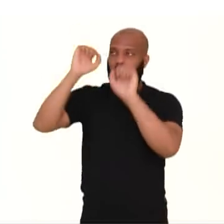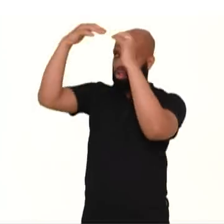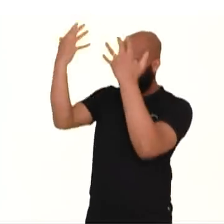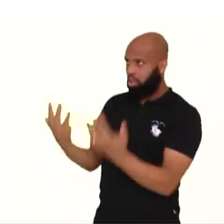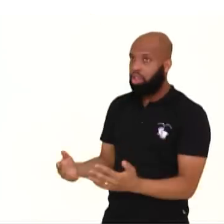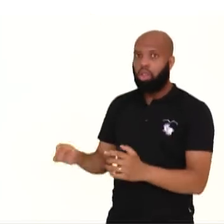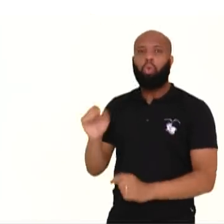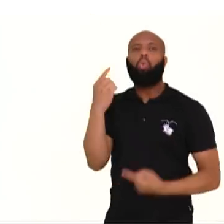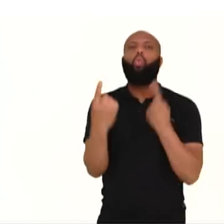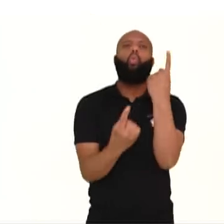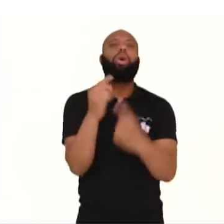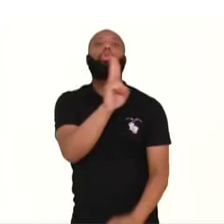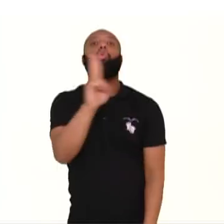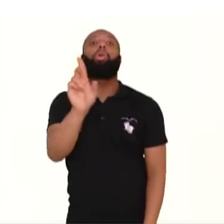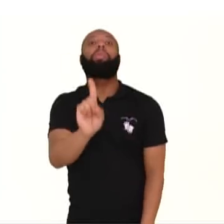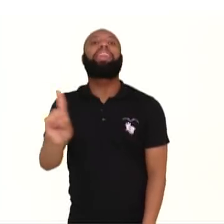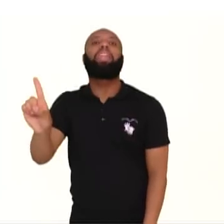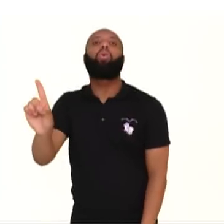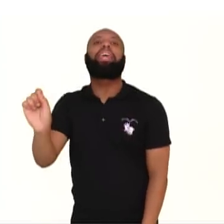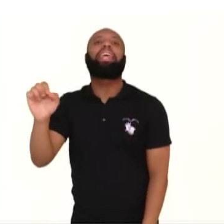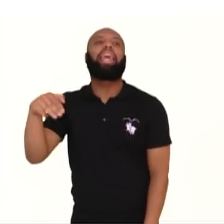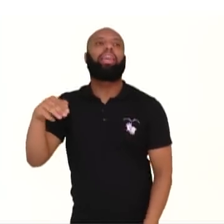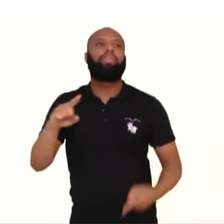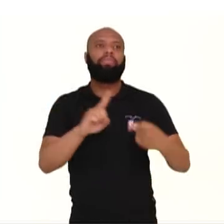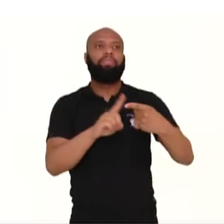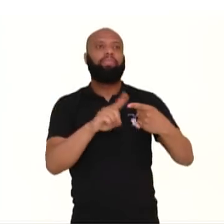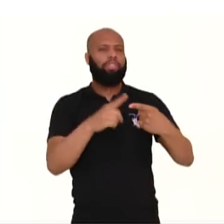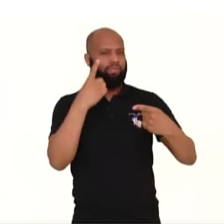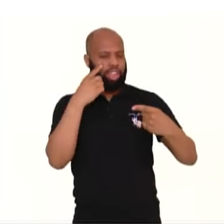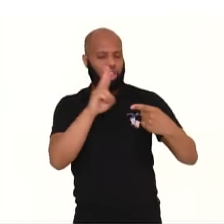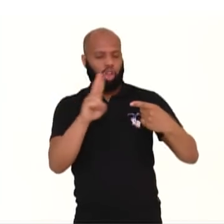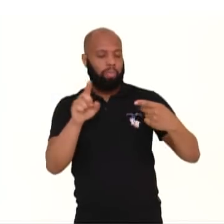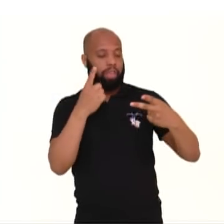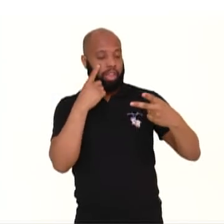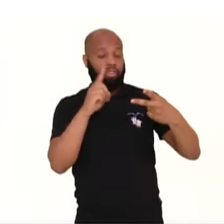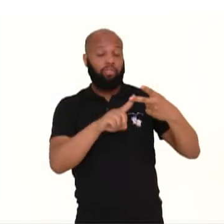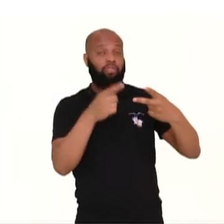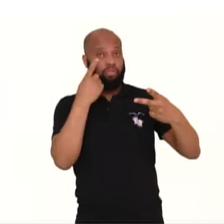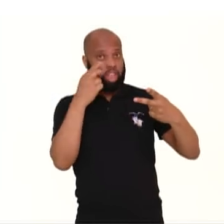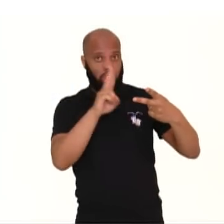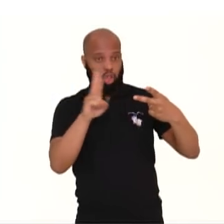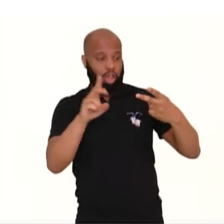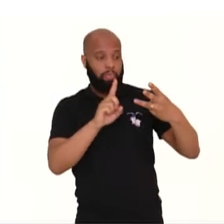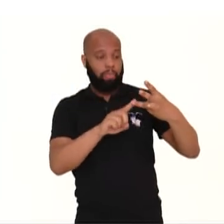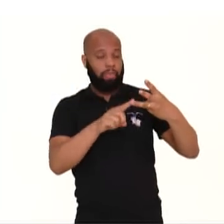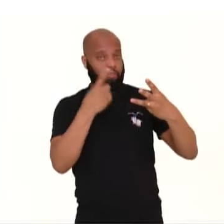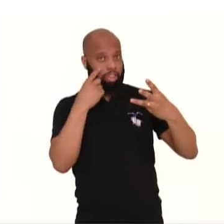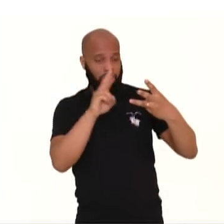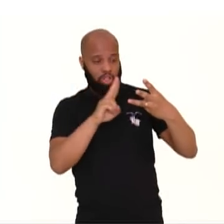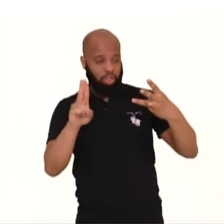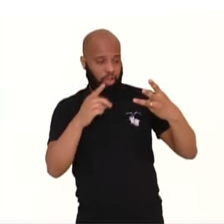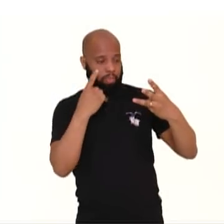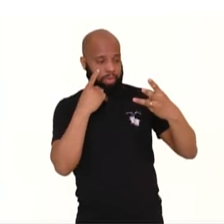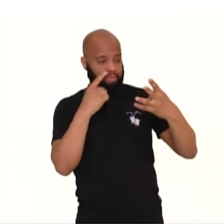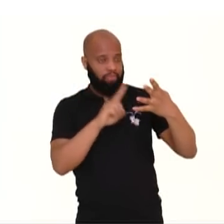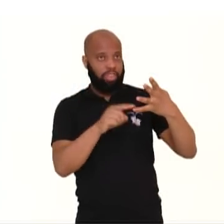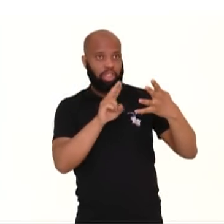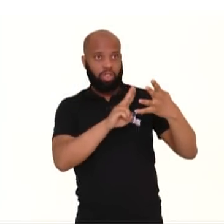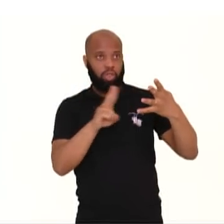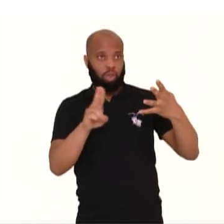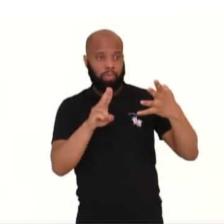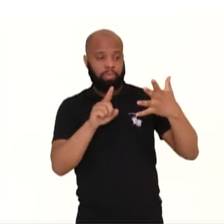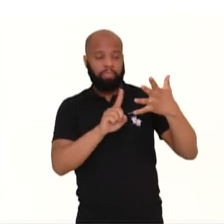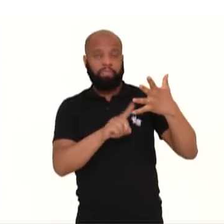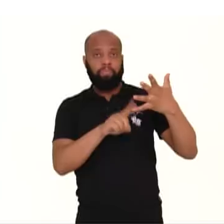homenagem a qual divindade grega? Letra A, Zeus. B, Hera. C,